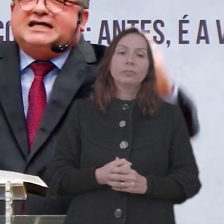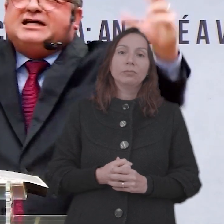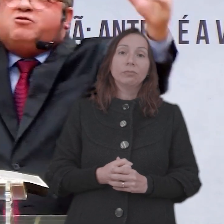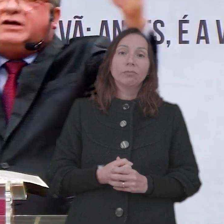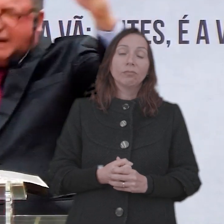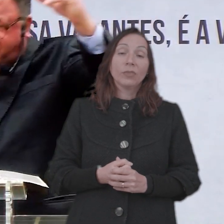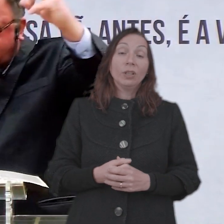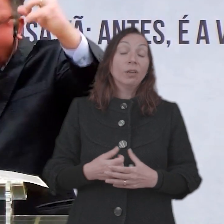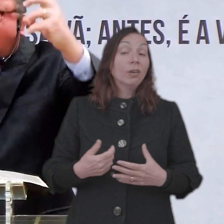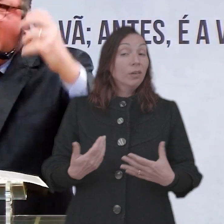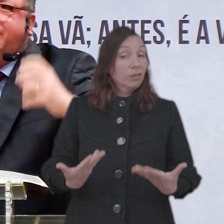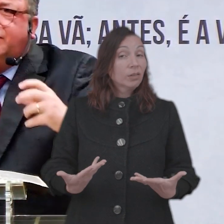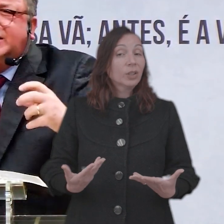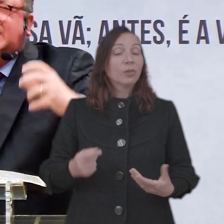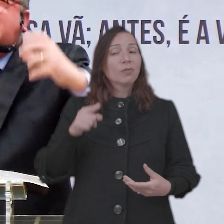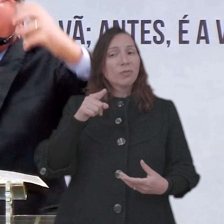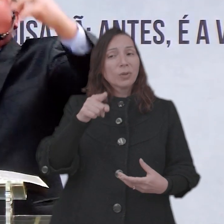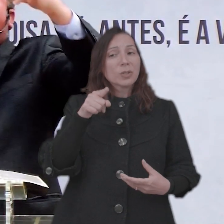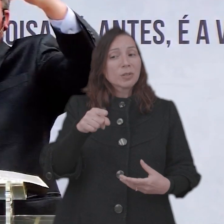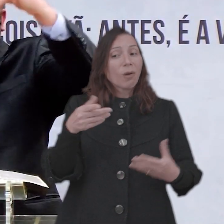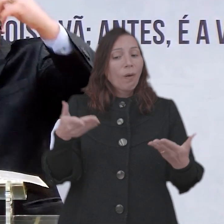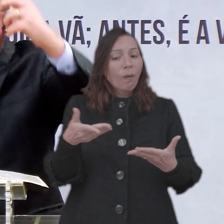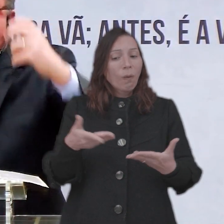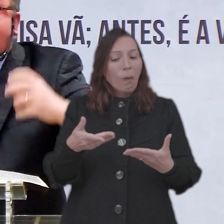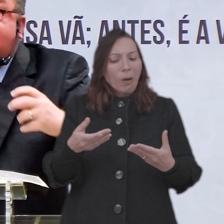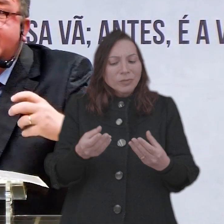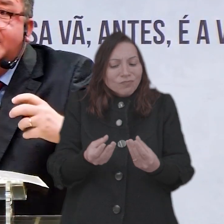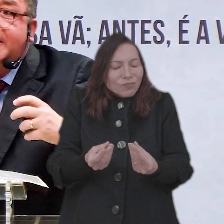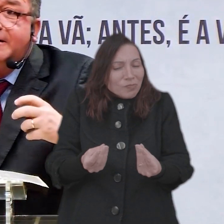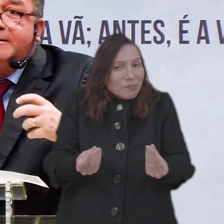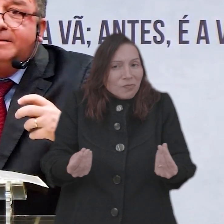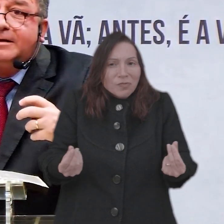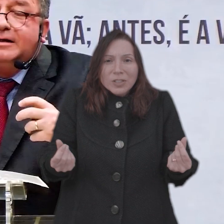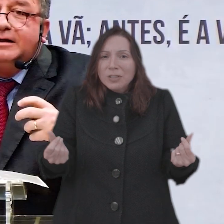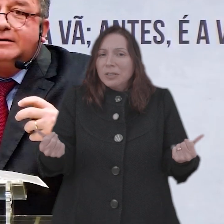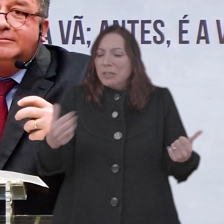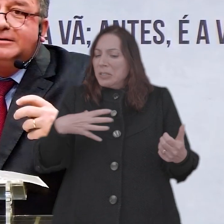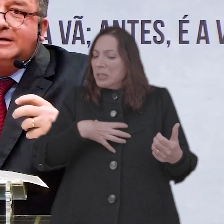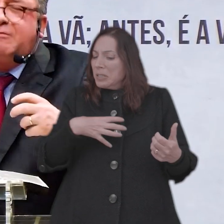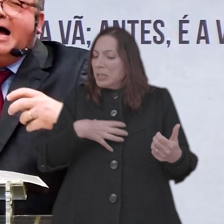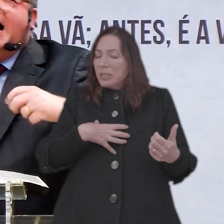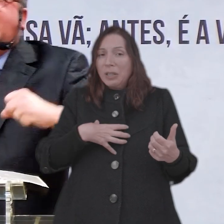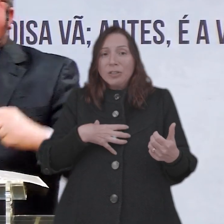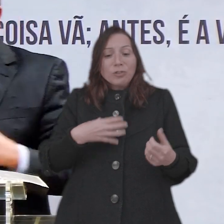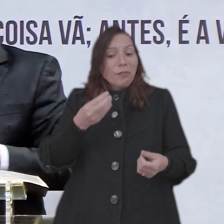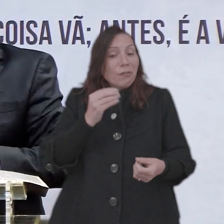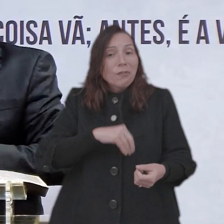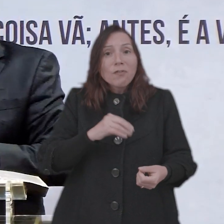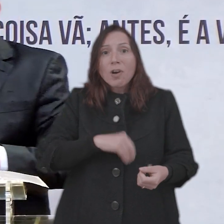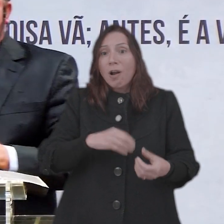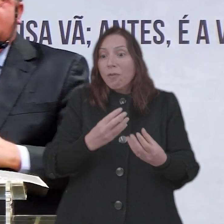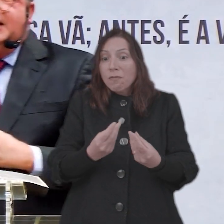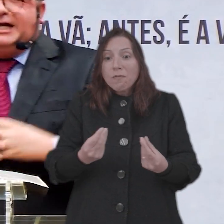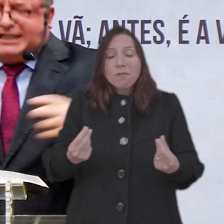E você se encontra vulnerável, não há força em você. Não há